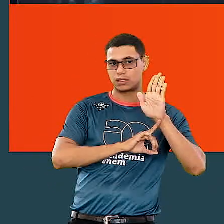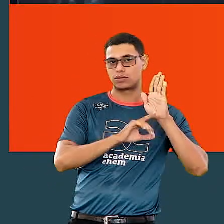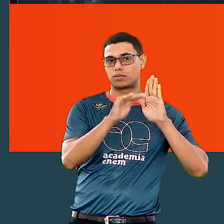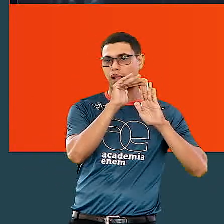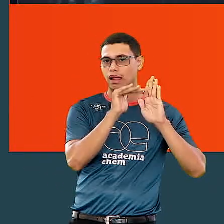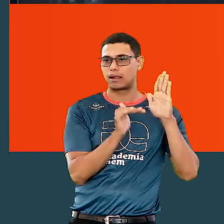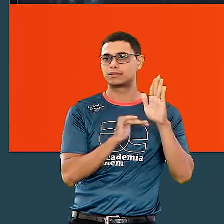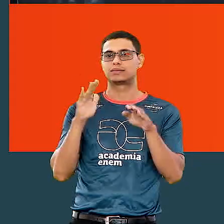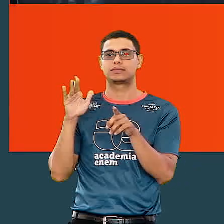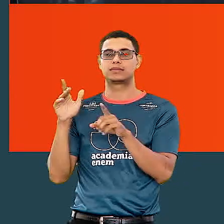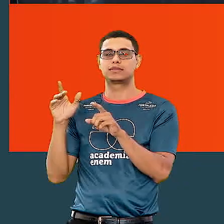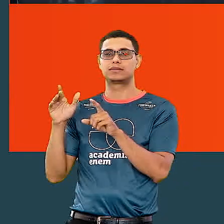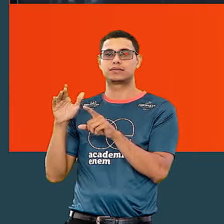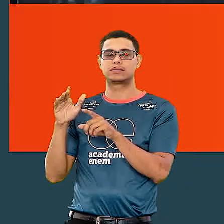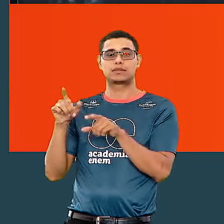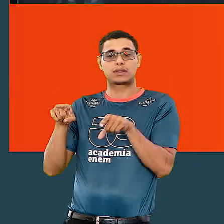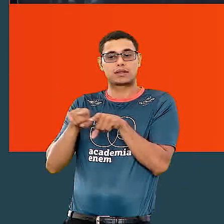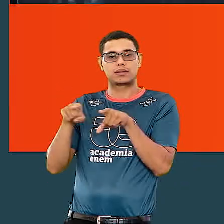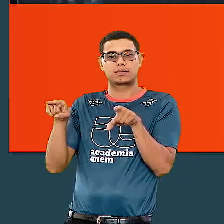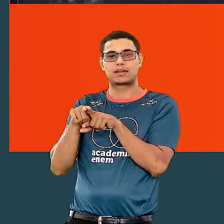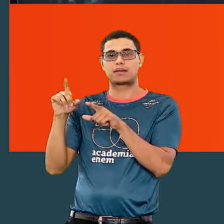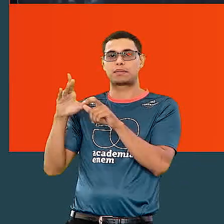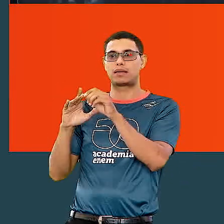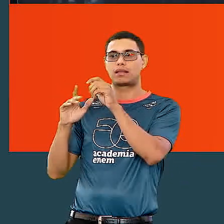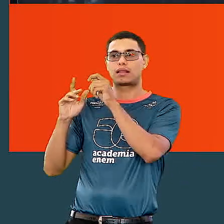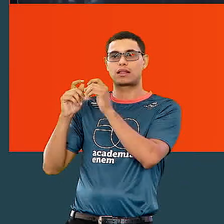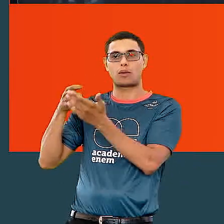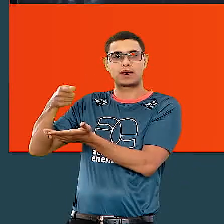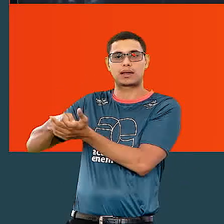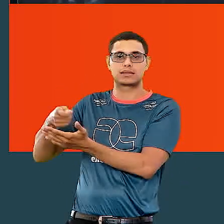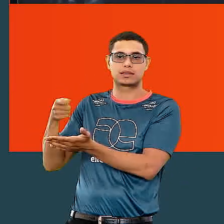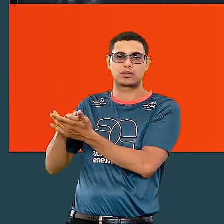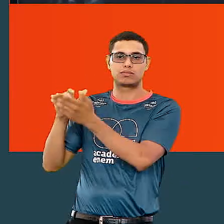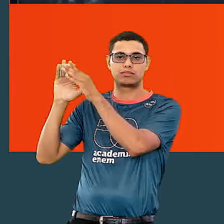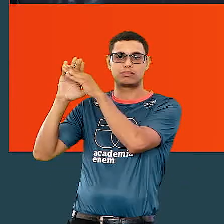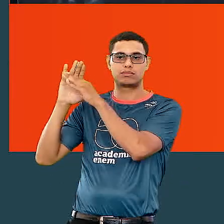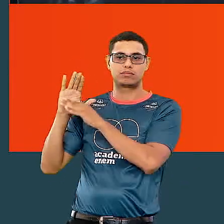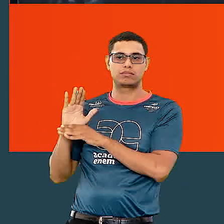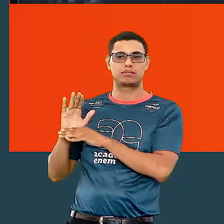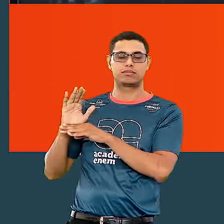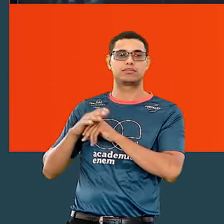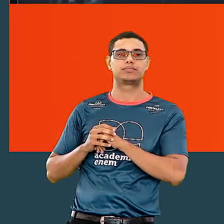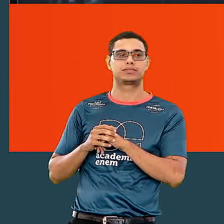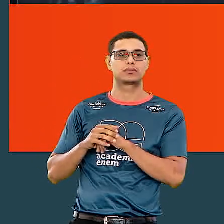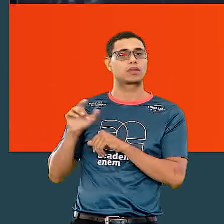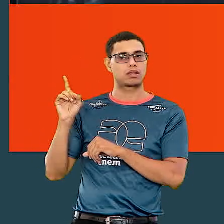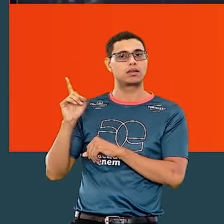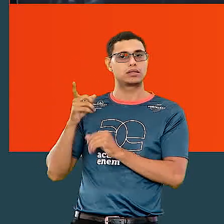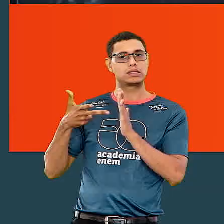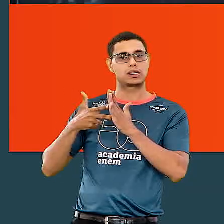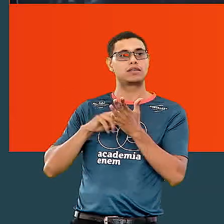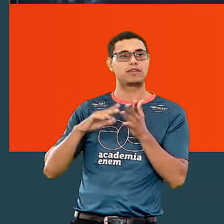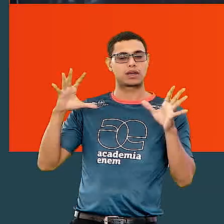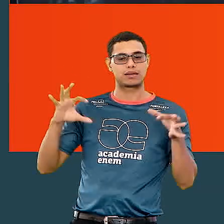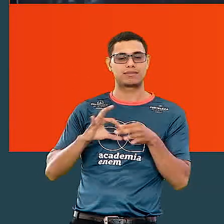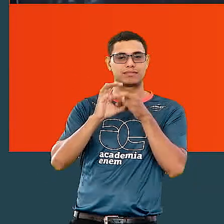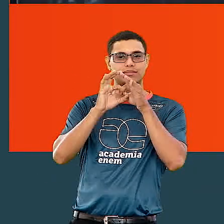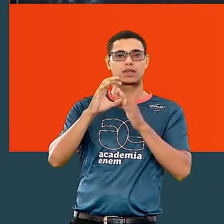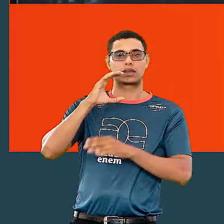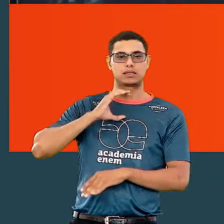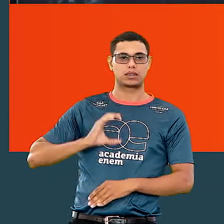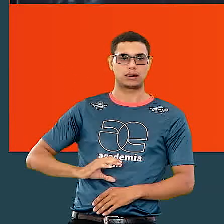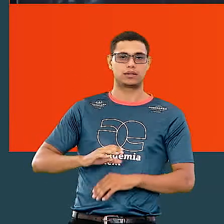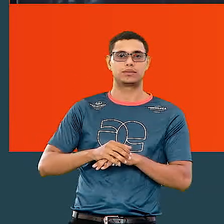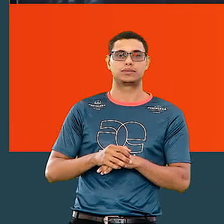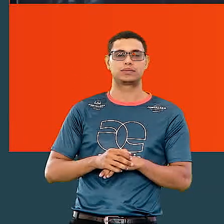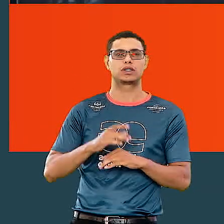deveres. Direitos e deveres. Já botou aí? Botou? Isso é ser cidadão. Tá massa?